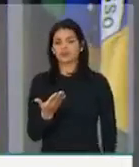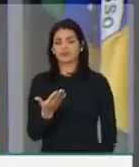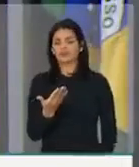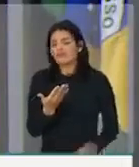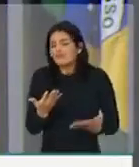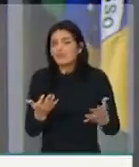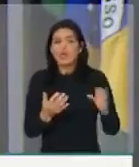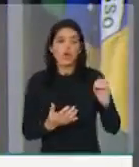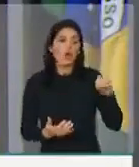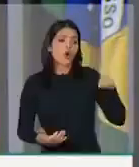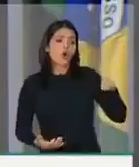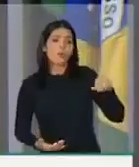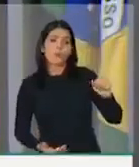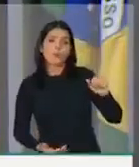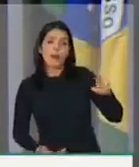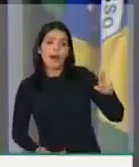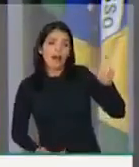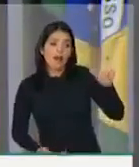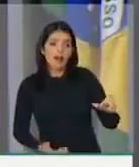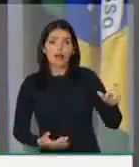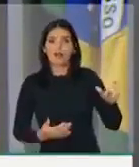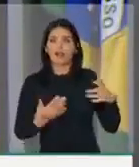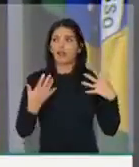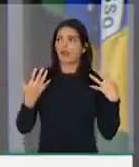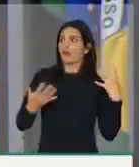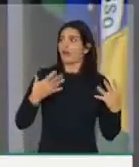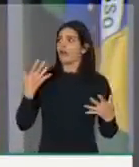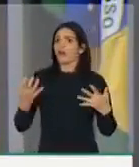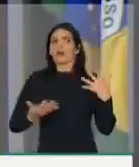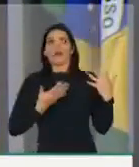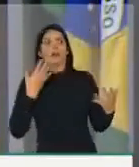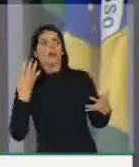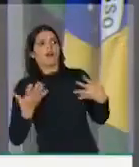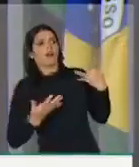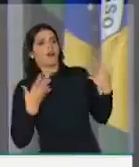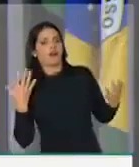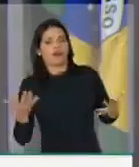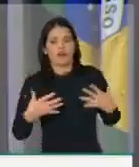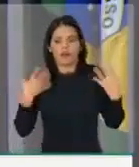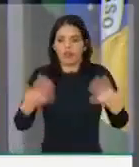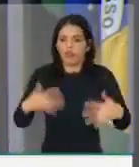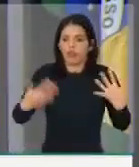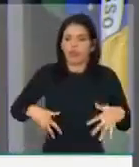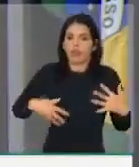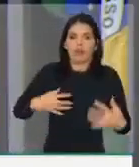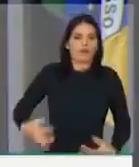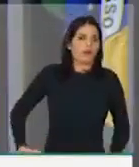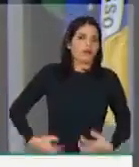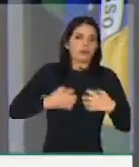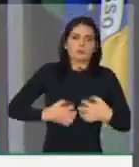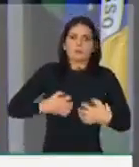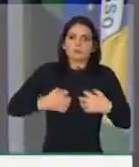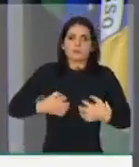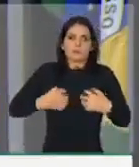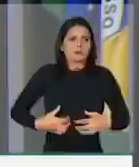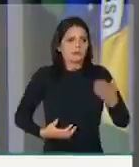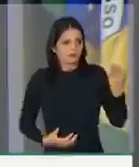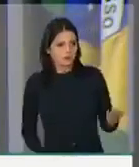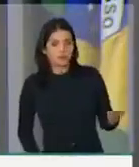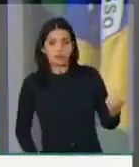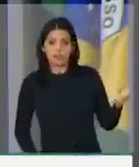eo mar de lama ficaram empolvorosos ficaram revoltados com